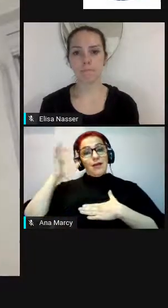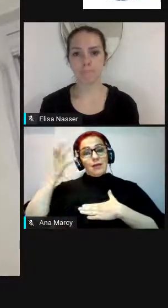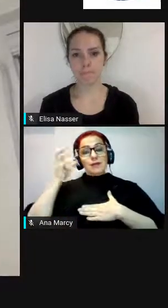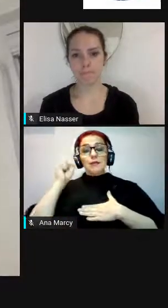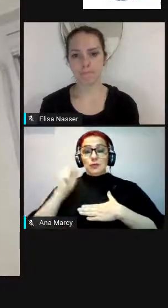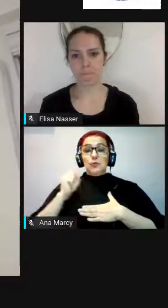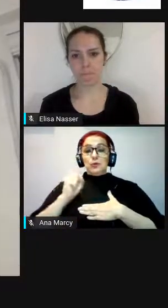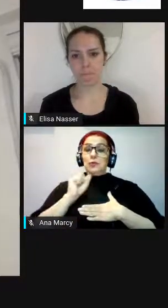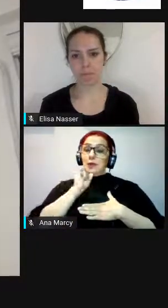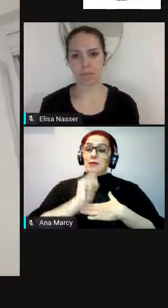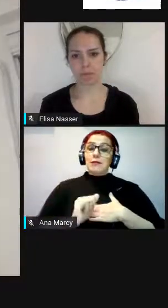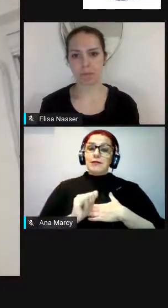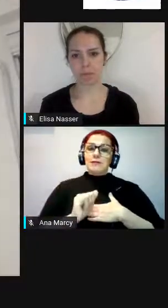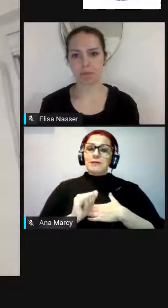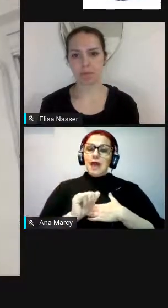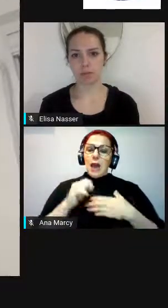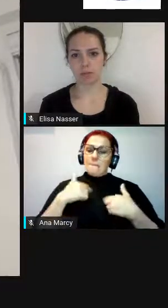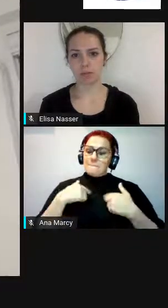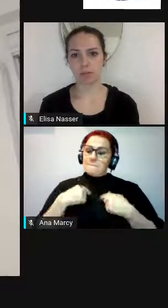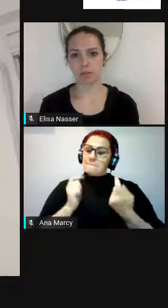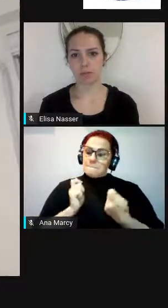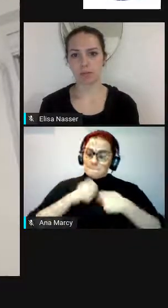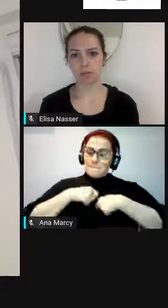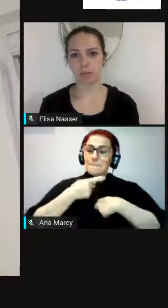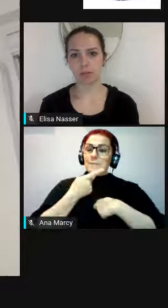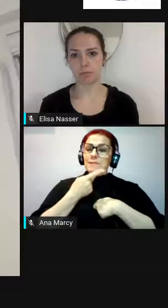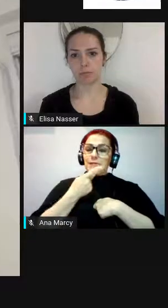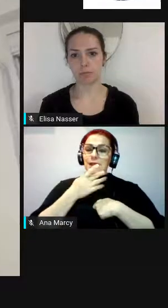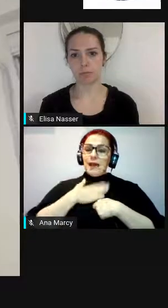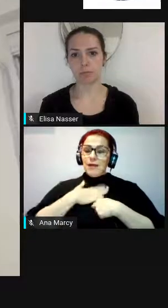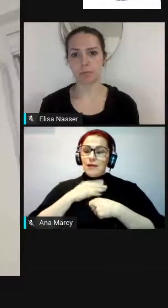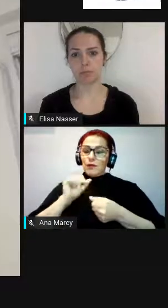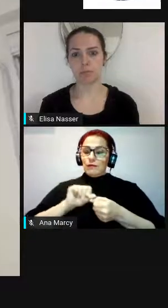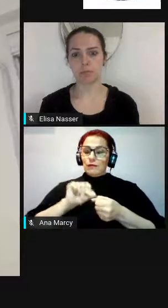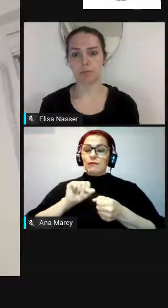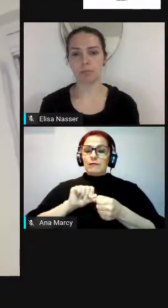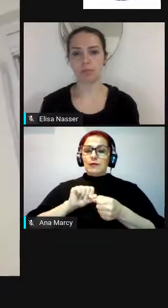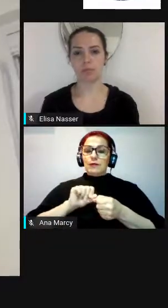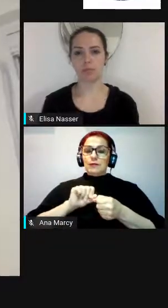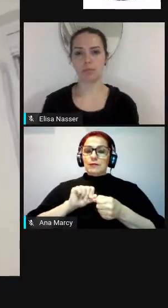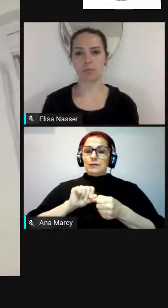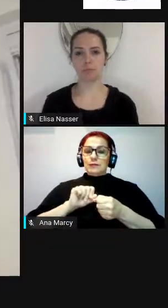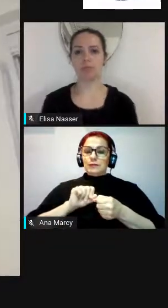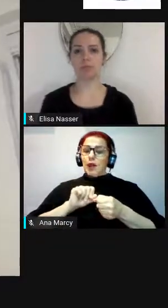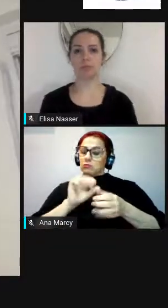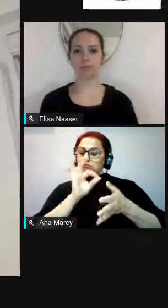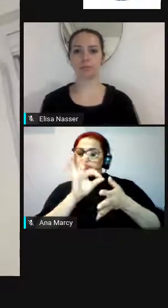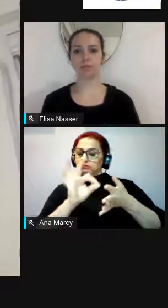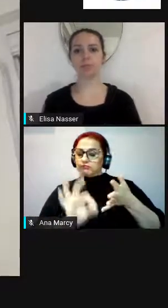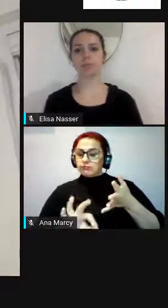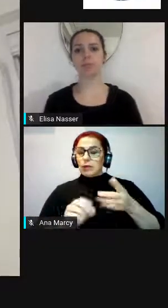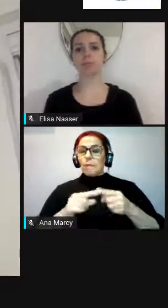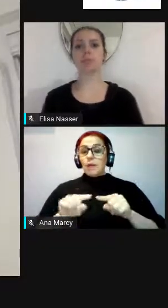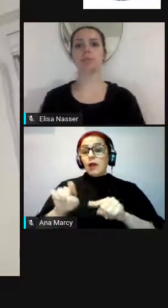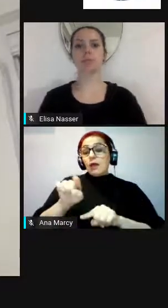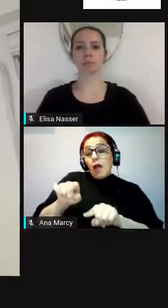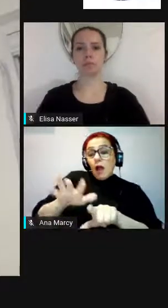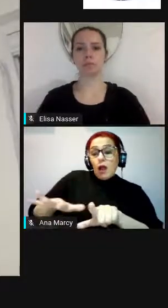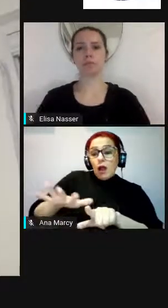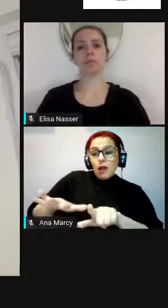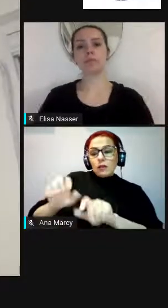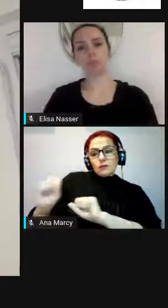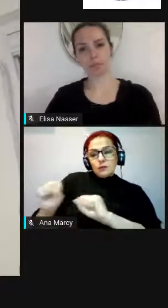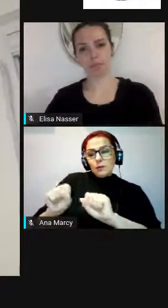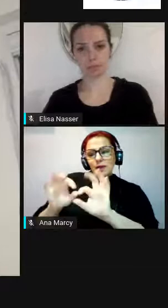posso eu tenho autoridade para falar sobre o que eu faço né mas certamente existem outras áreas que a gente pode resolver